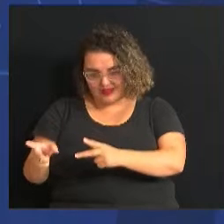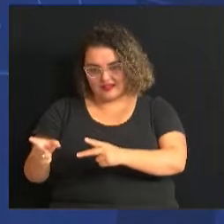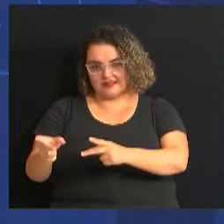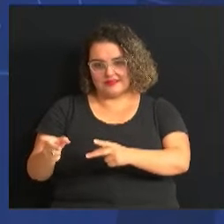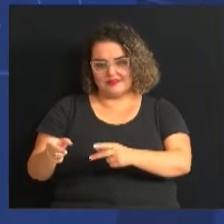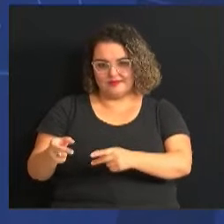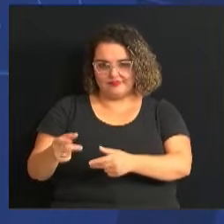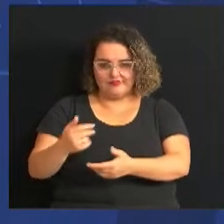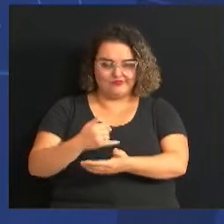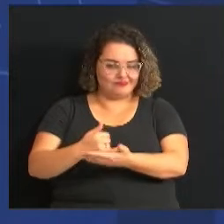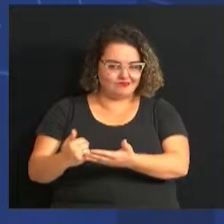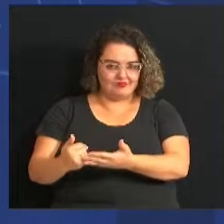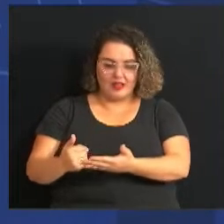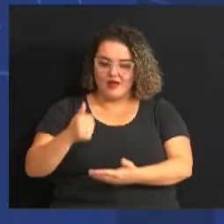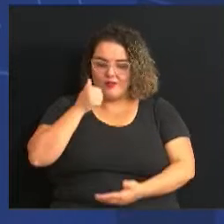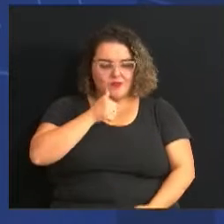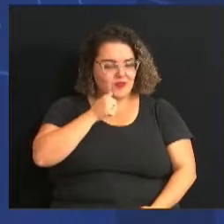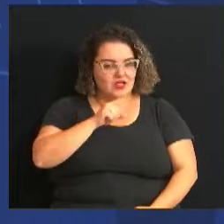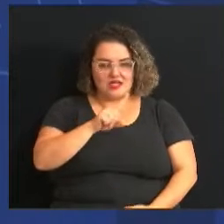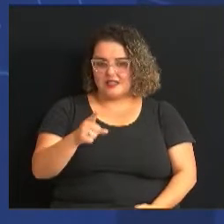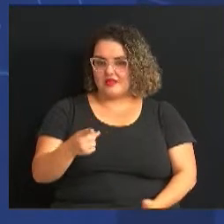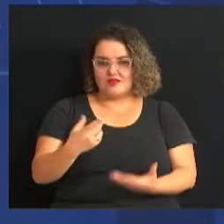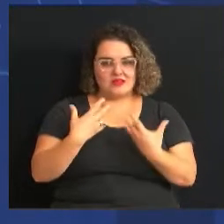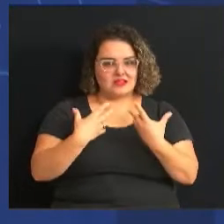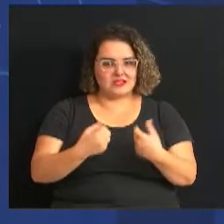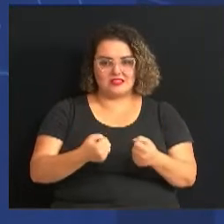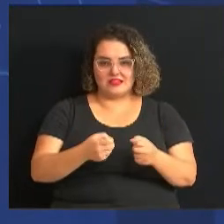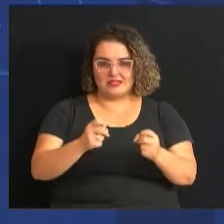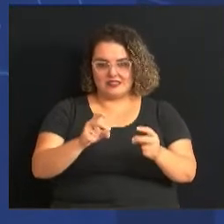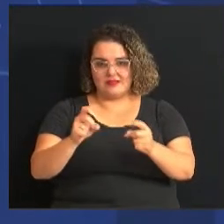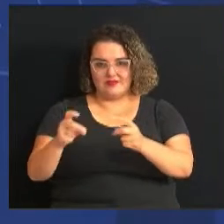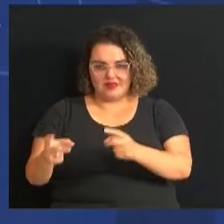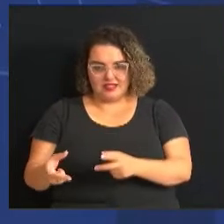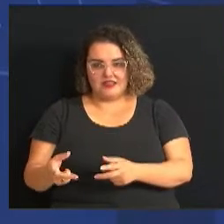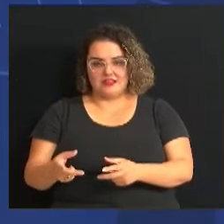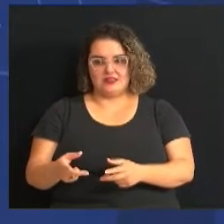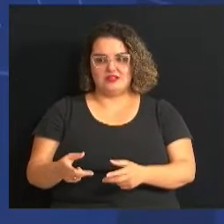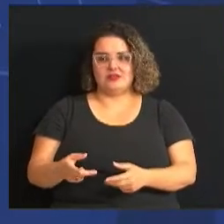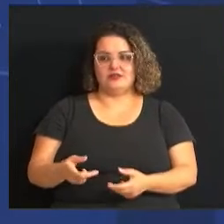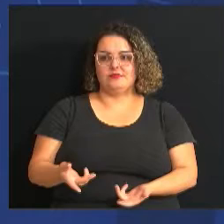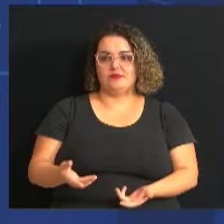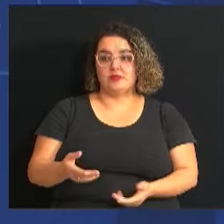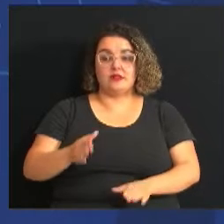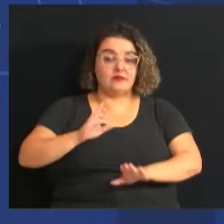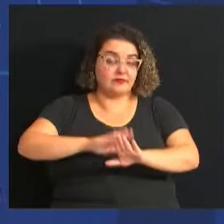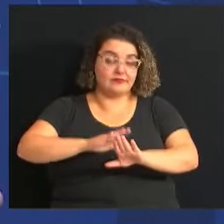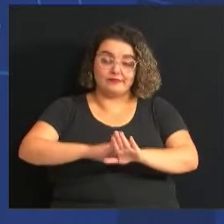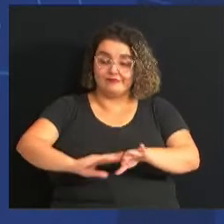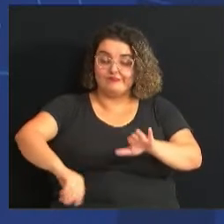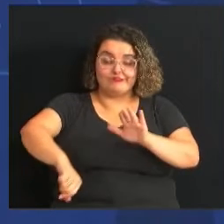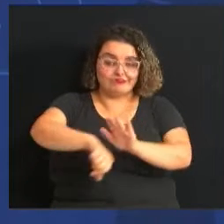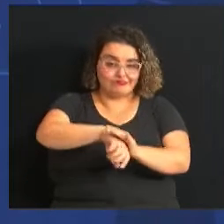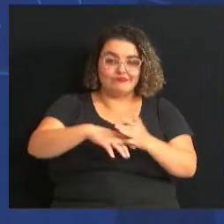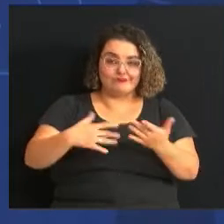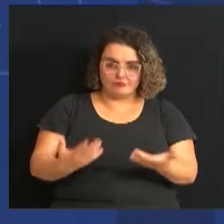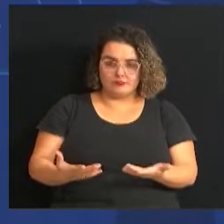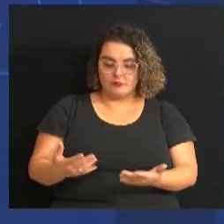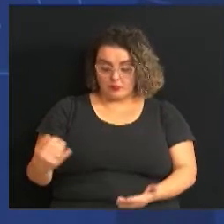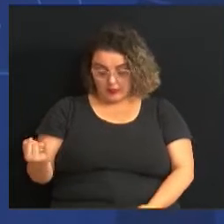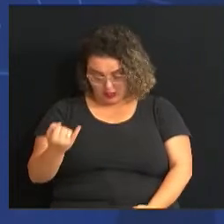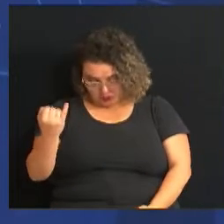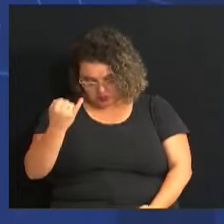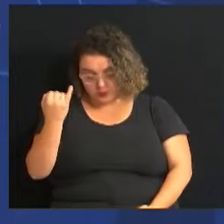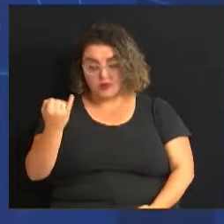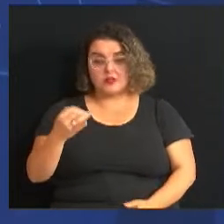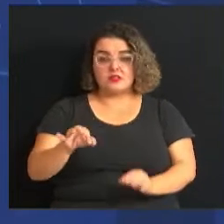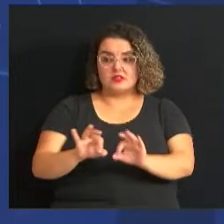aceitar essa proposta do tráfico de drogas, em estar participando e cometendo esse crime. A importância da família, a